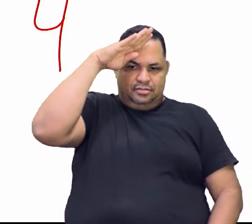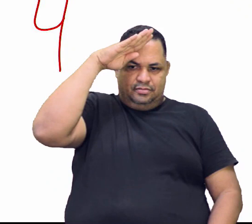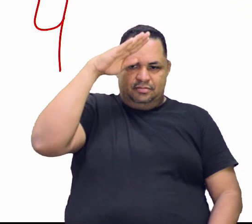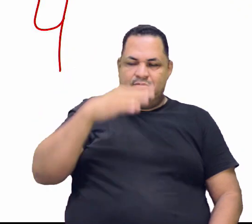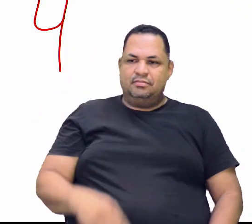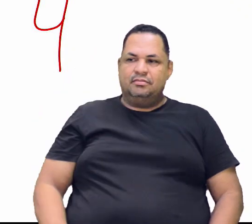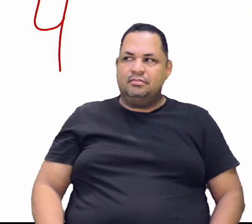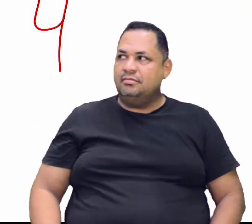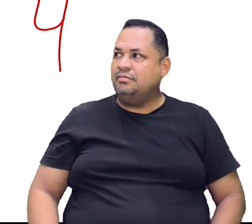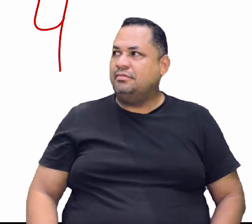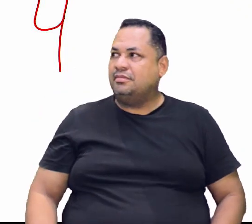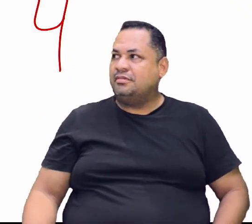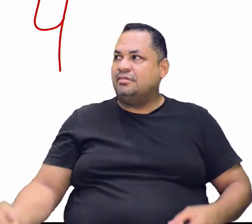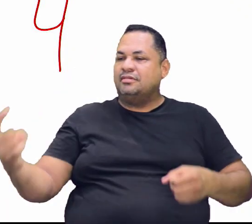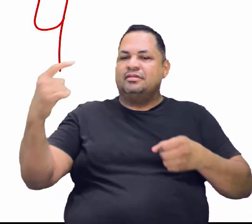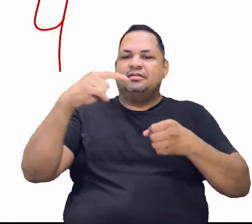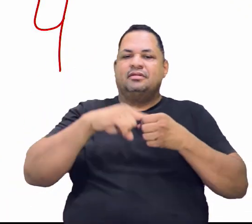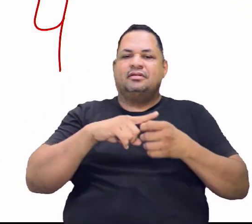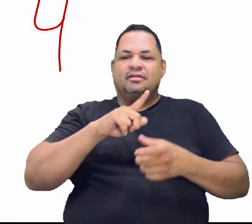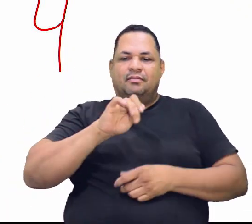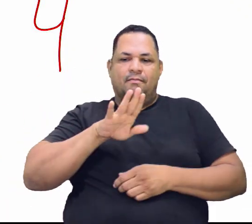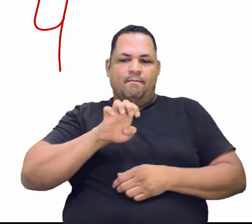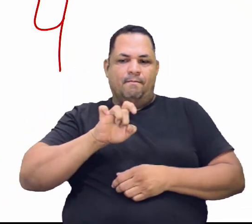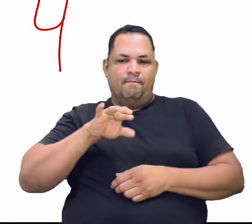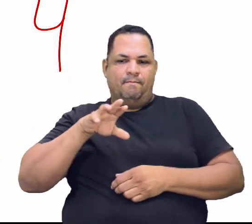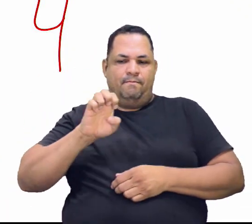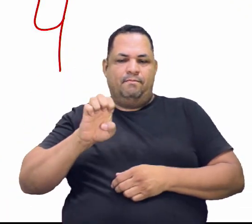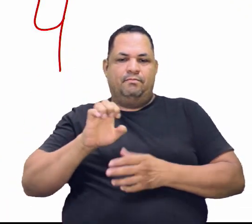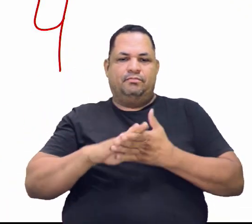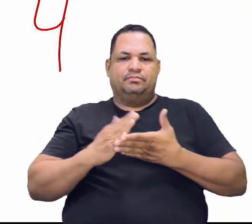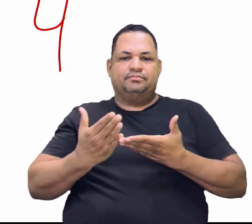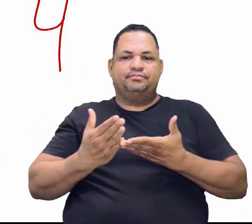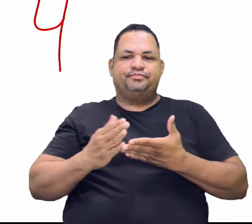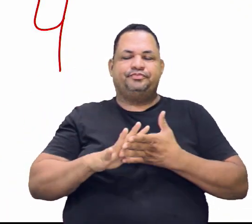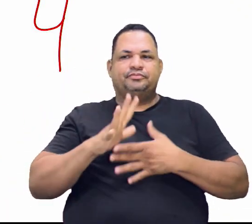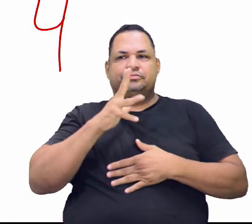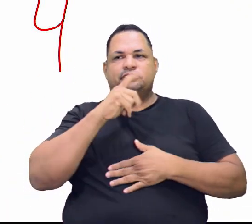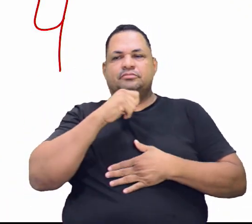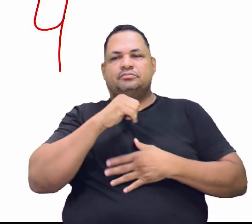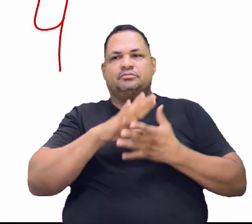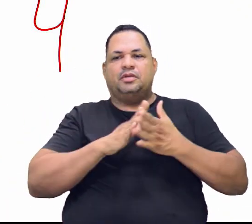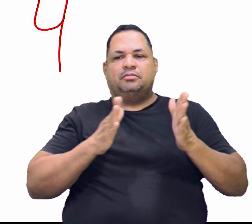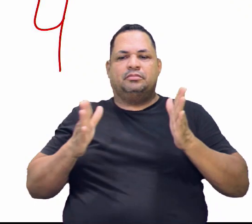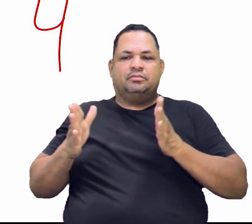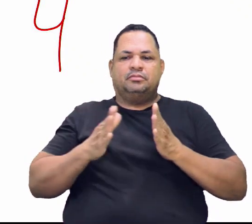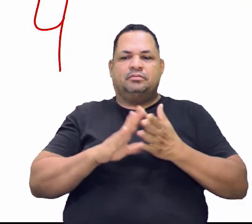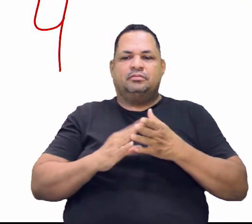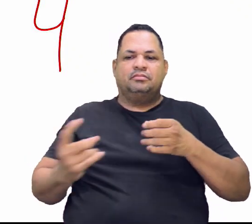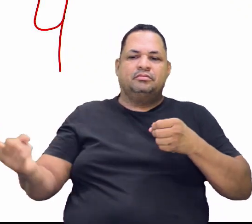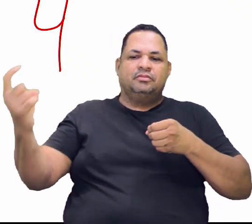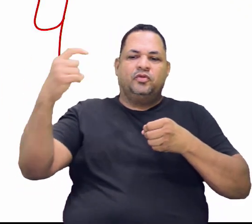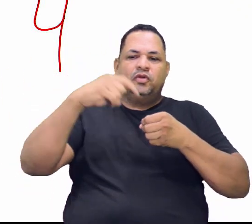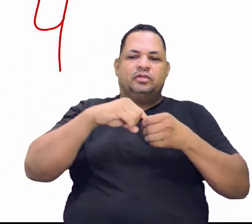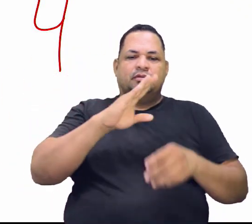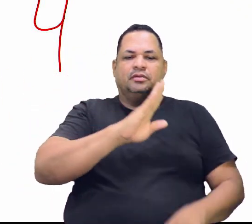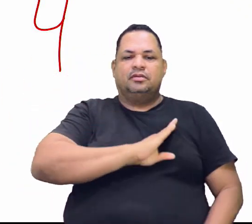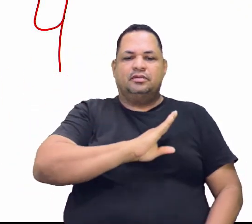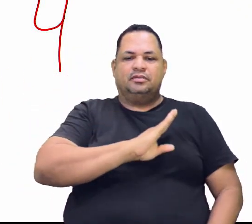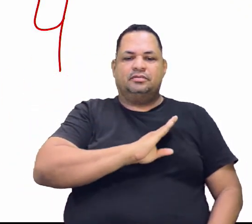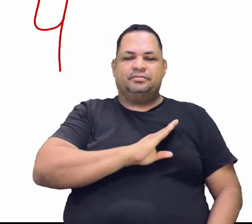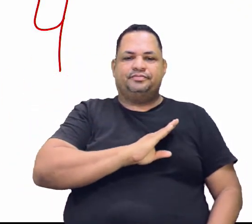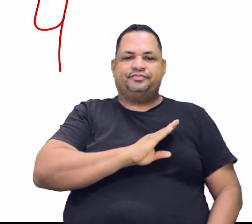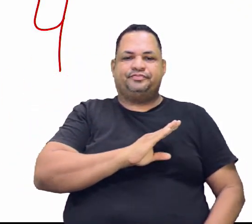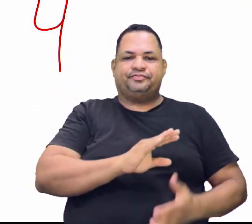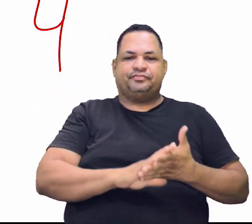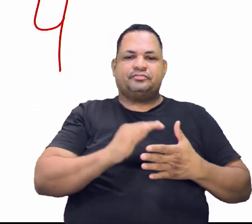Aí ele volta de novo para o Guaporé. Passa-se um tempo no Guaporé, aí ele volta para Belém,